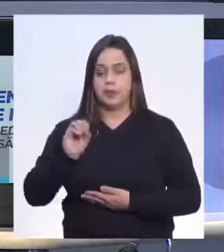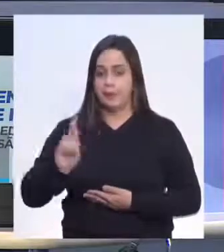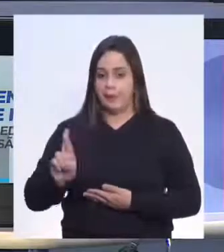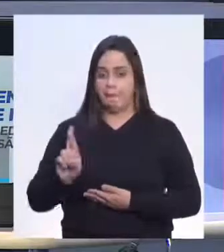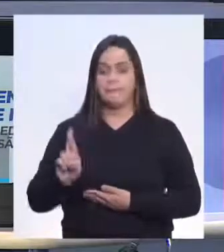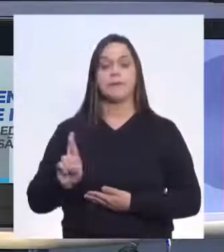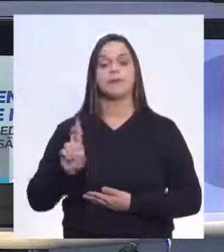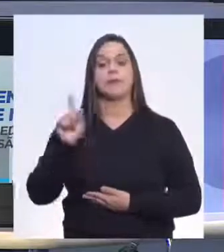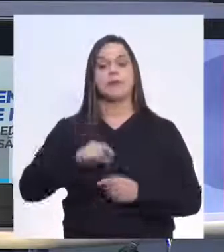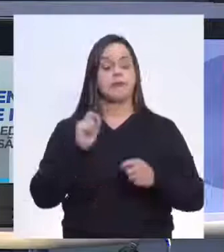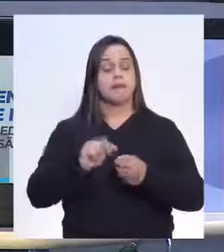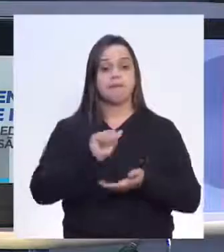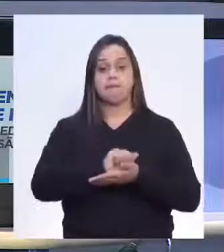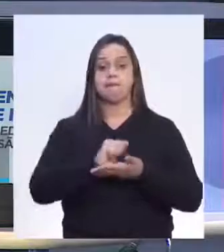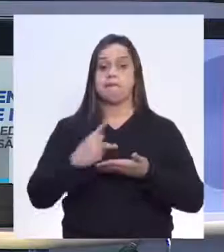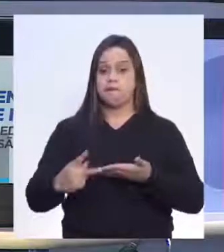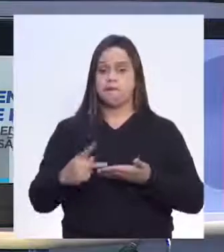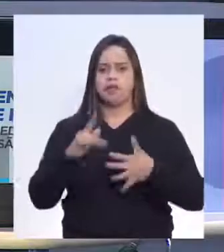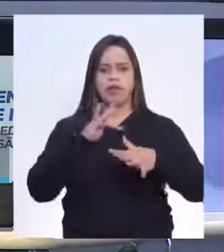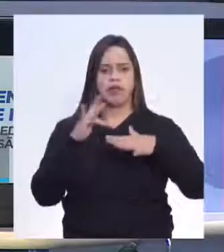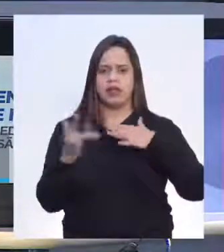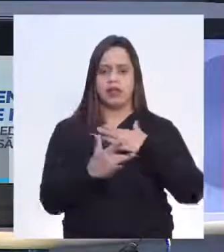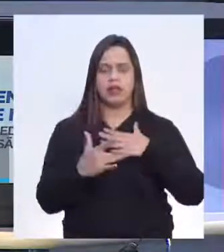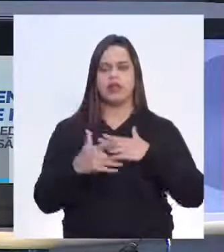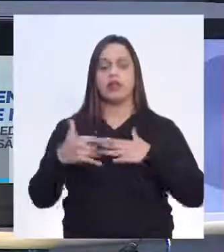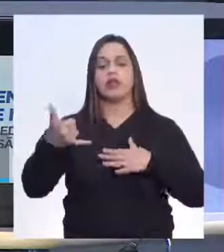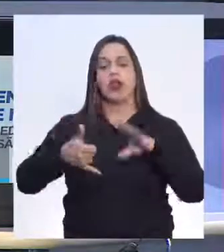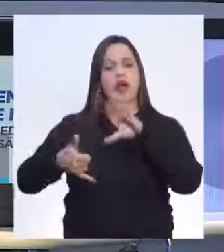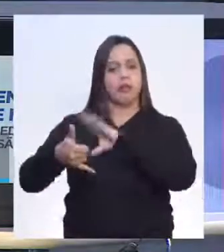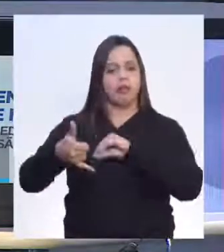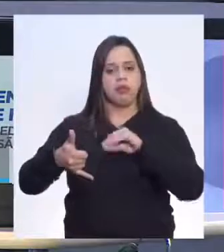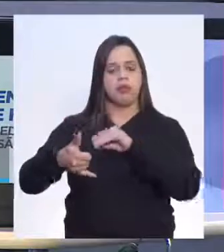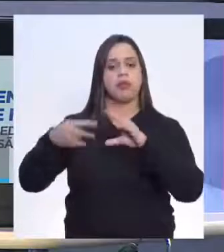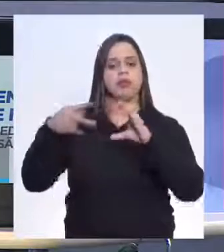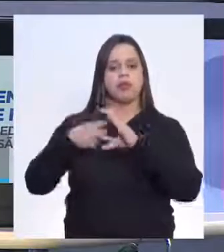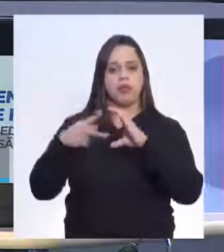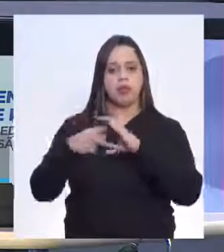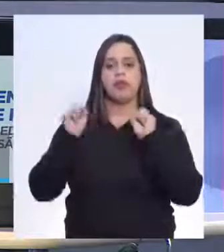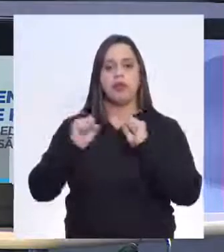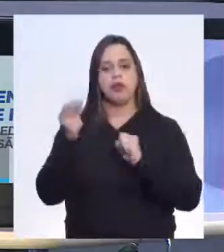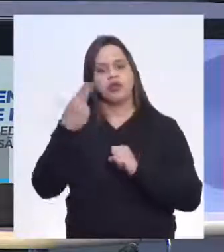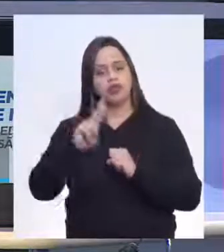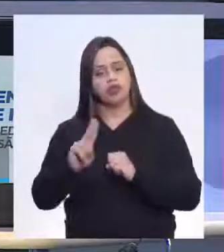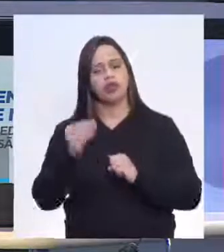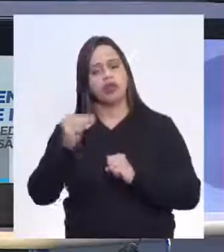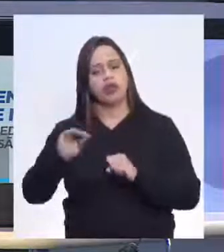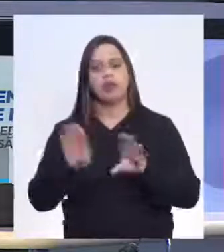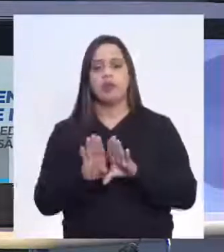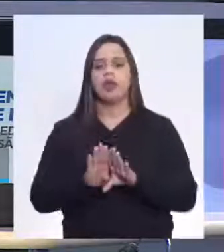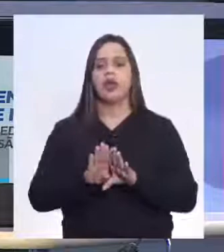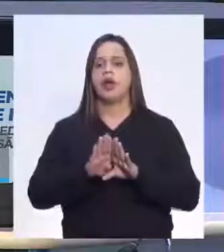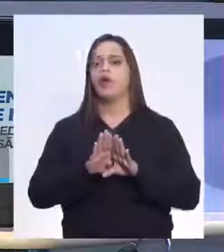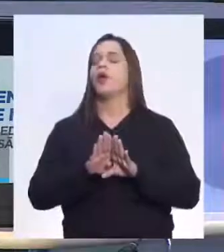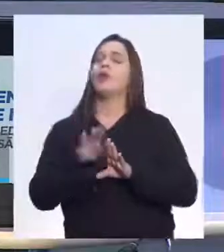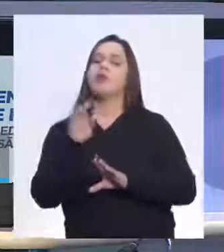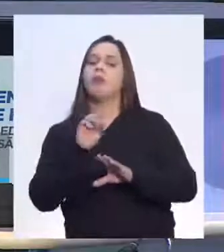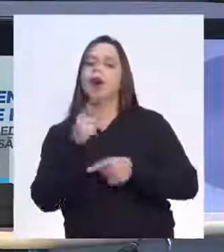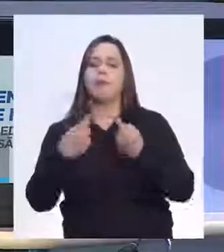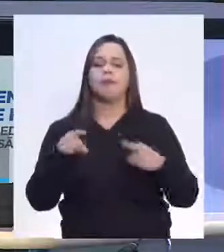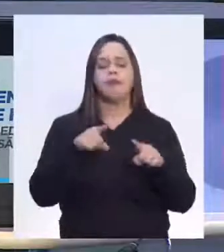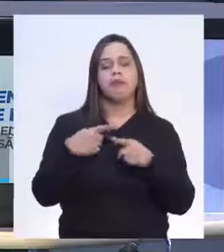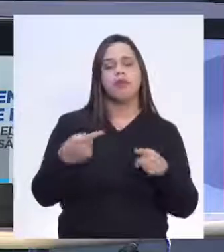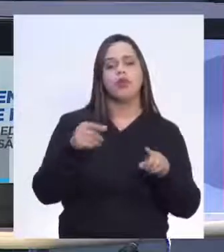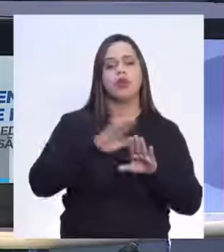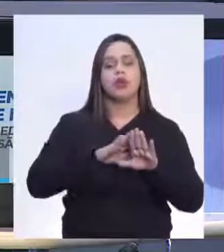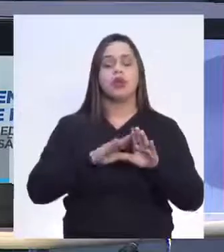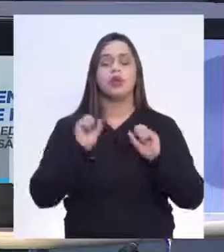ANCHOR. É um aplicativo, uma rede social de áudios e você pode também utilizar ali, porque você pode colocar, como eu, uma musiquinha de fundo. Pode